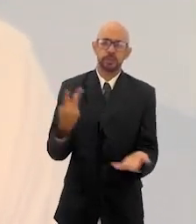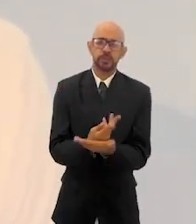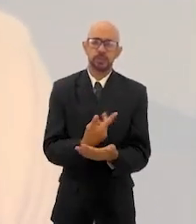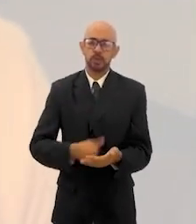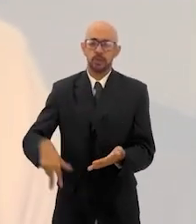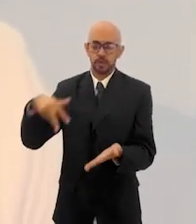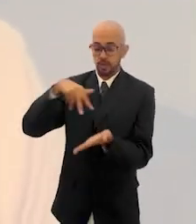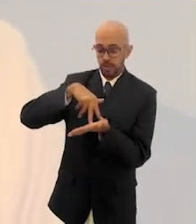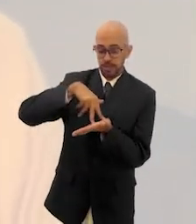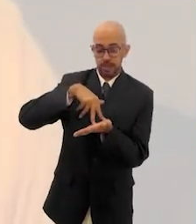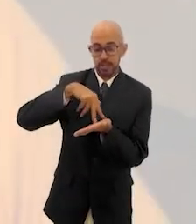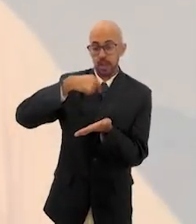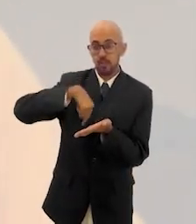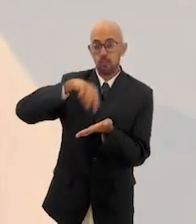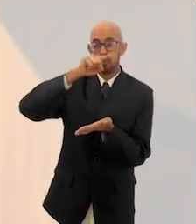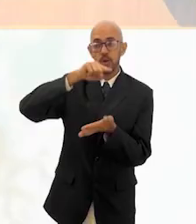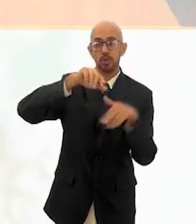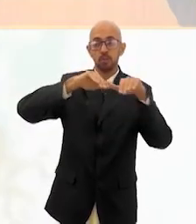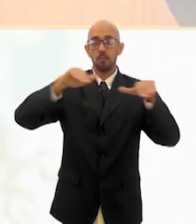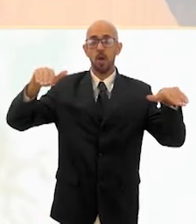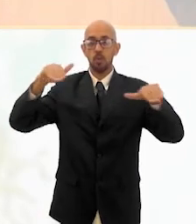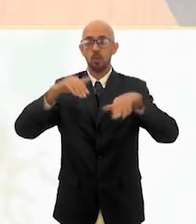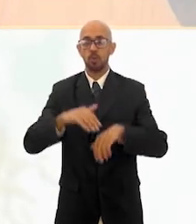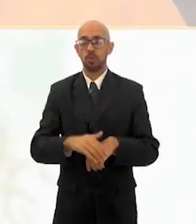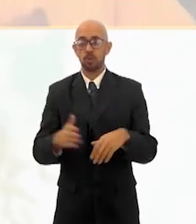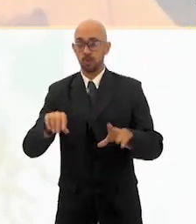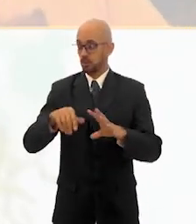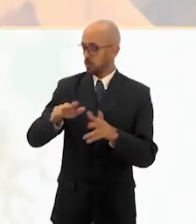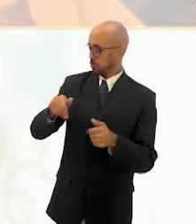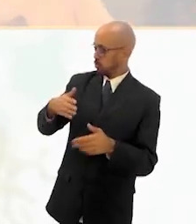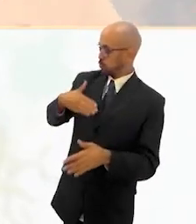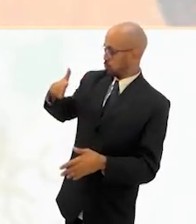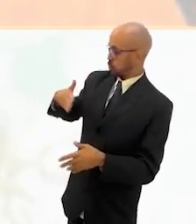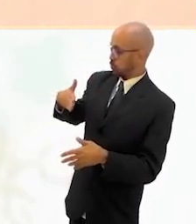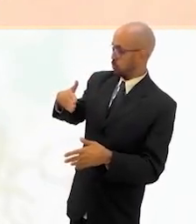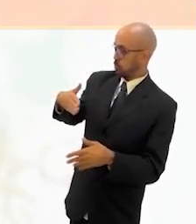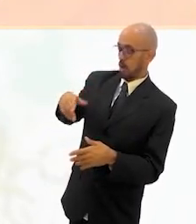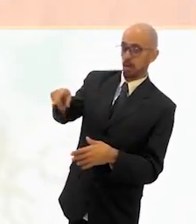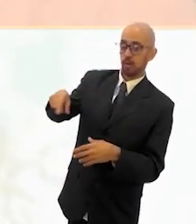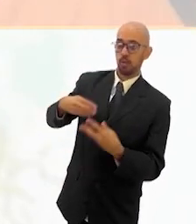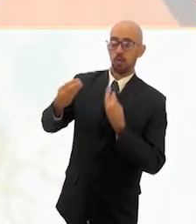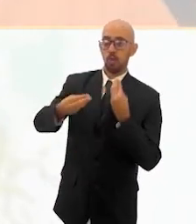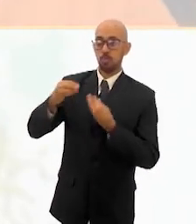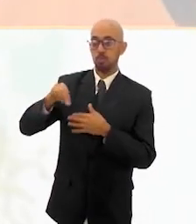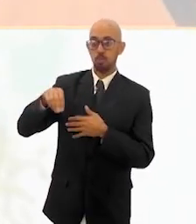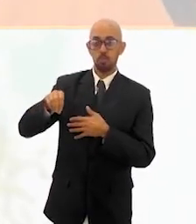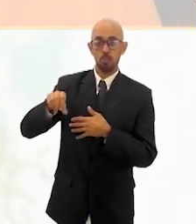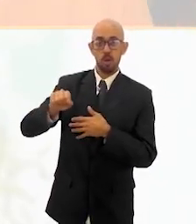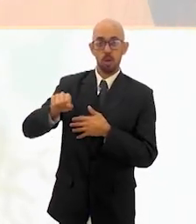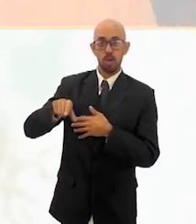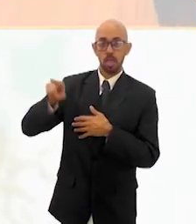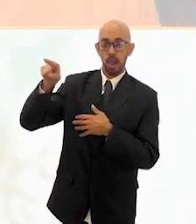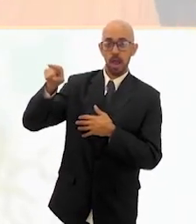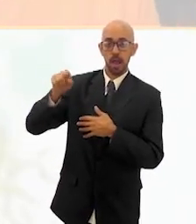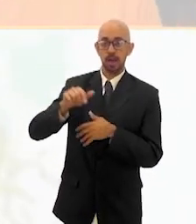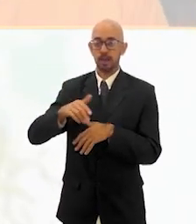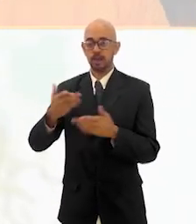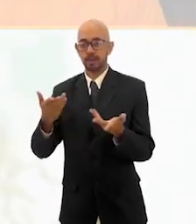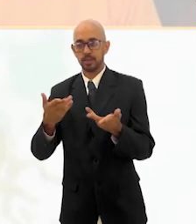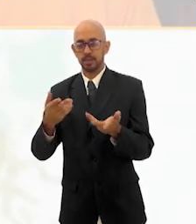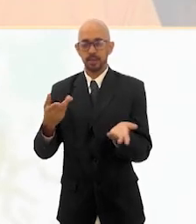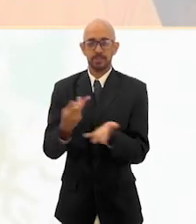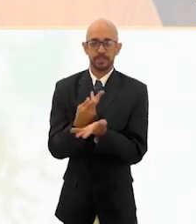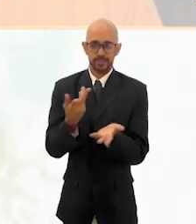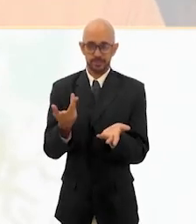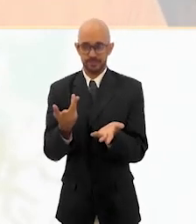nada eu levantei e fui subir no palco. Todo mundo tomou um susto e falou: cadê o Moa? Eu falei: já estava lá em cima do palco. Daí isso foi uma.